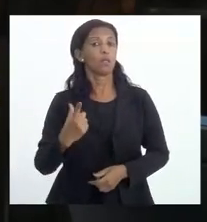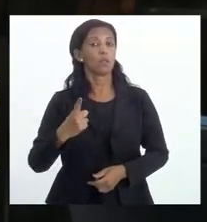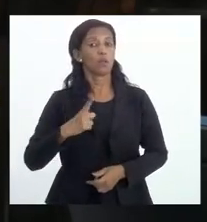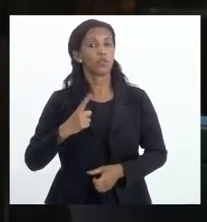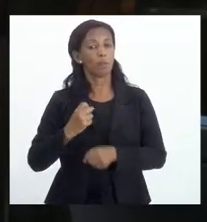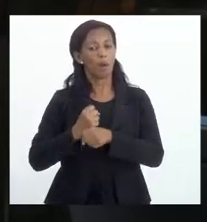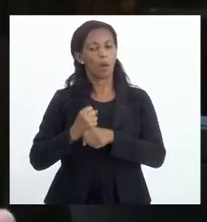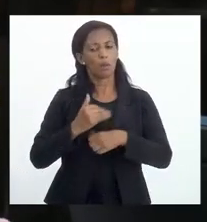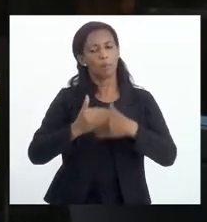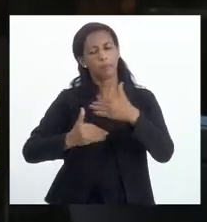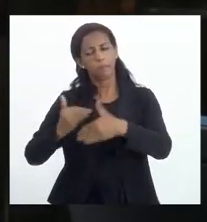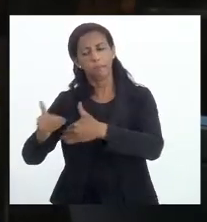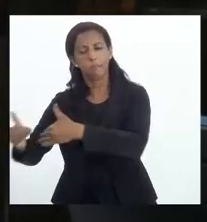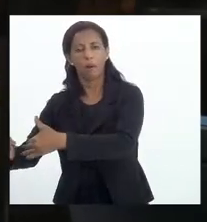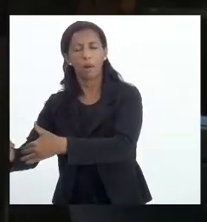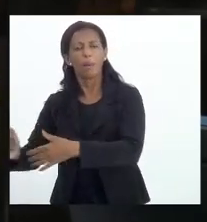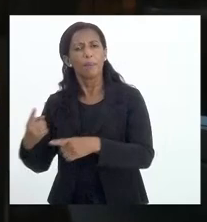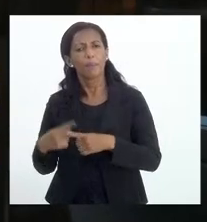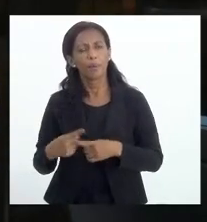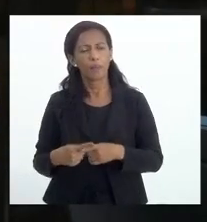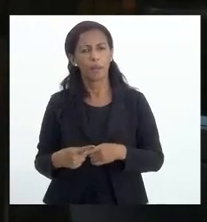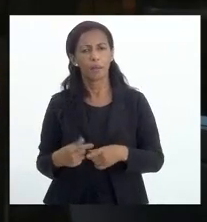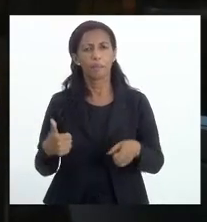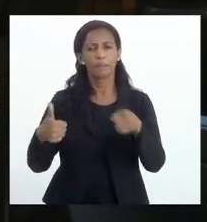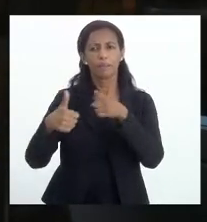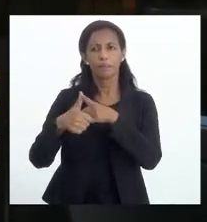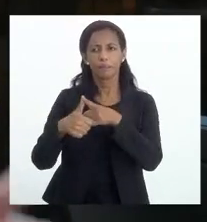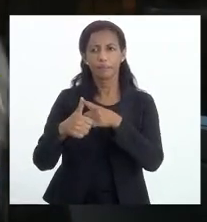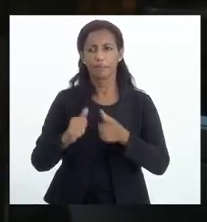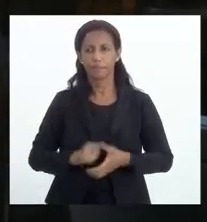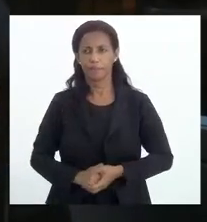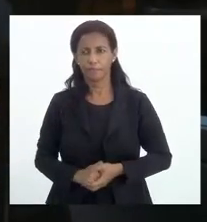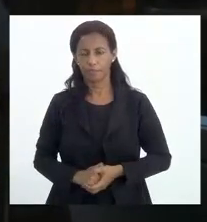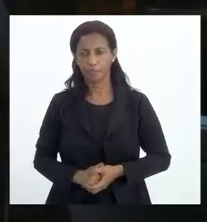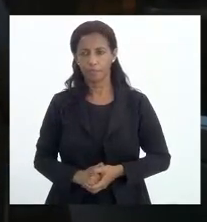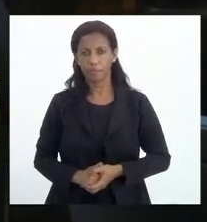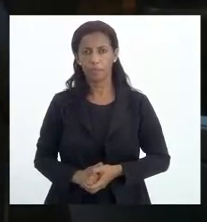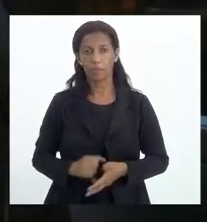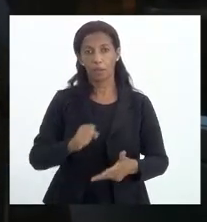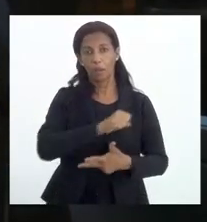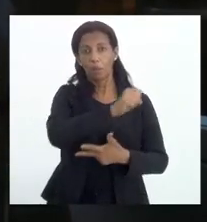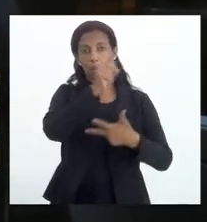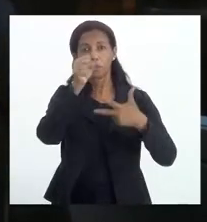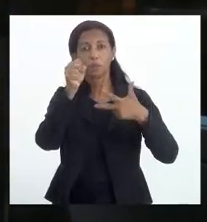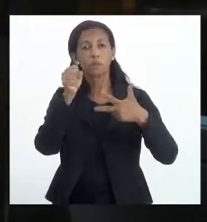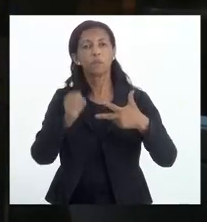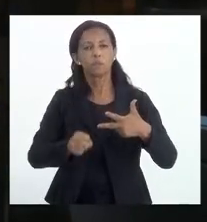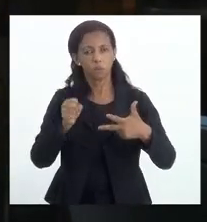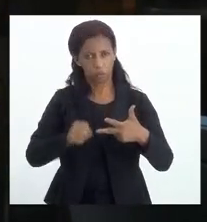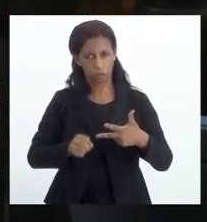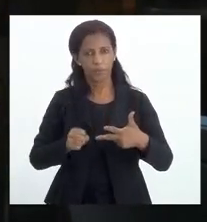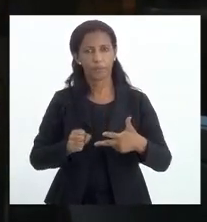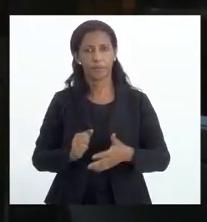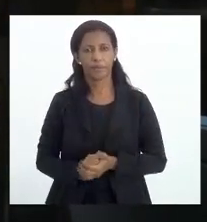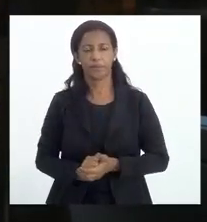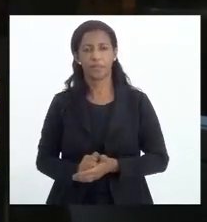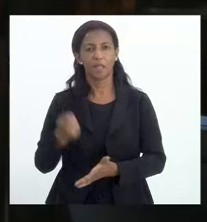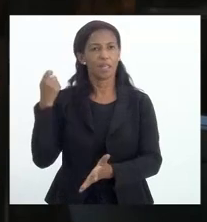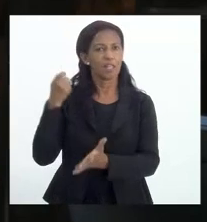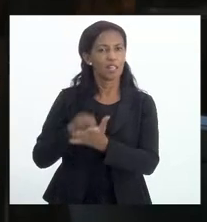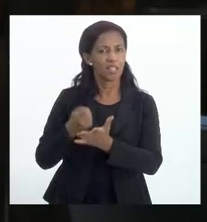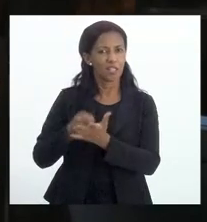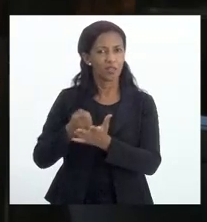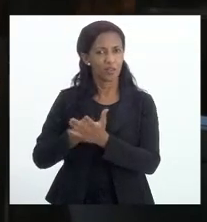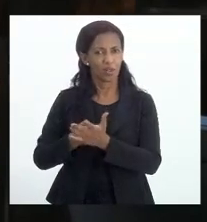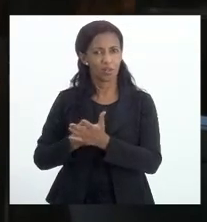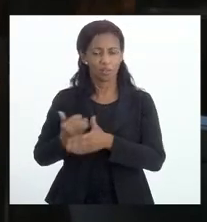dos anos. Por quê? Primeiro, no caso do Poder Executivo, as situações rigorosas que nós